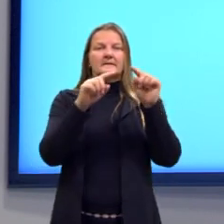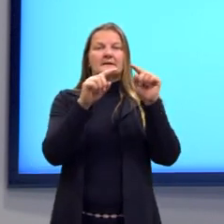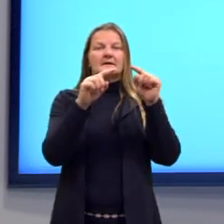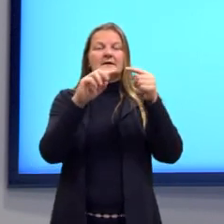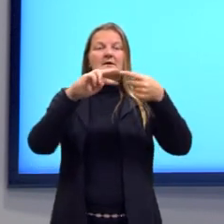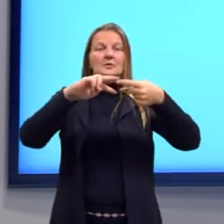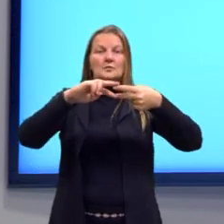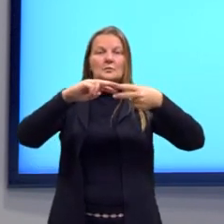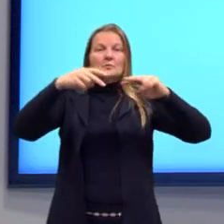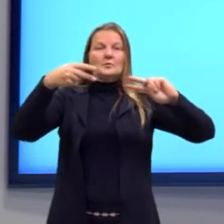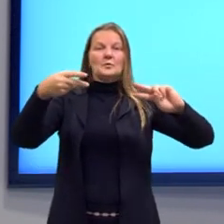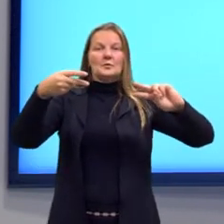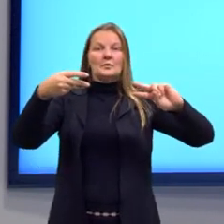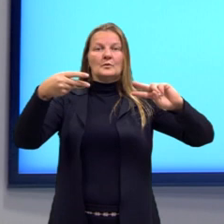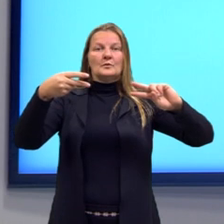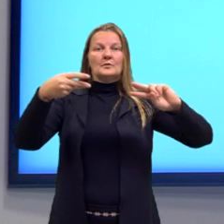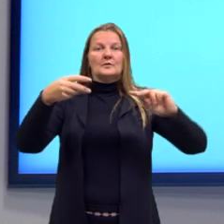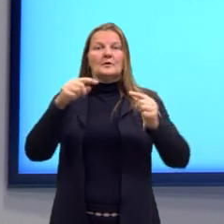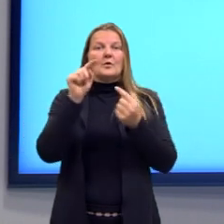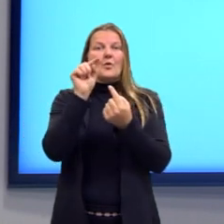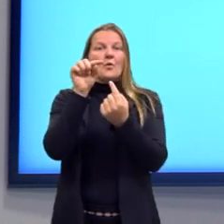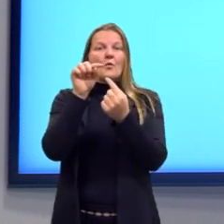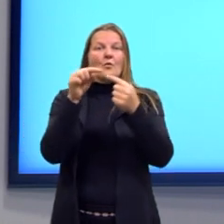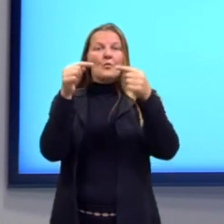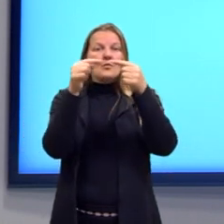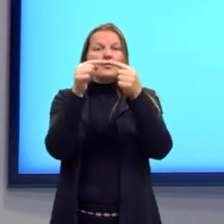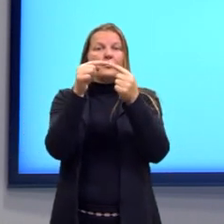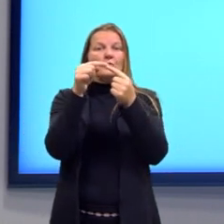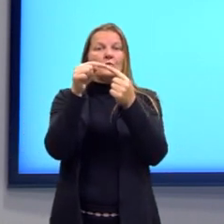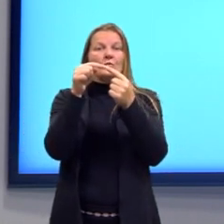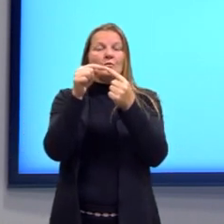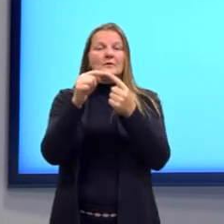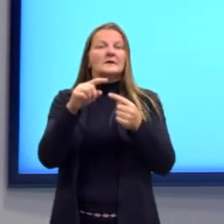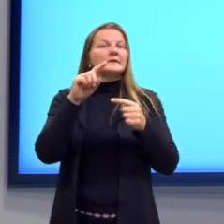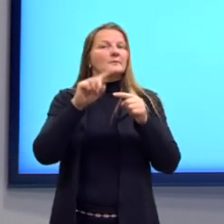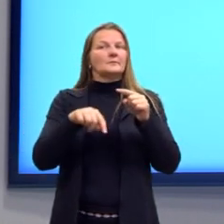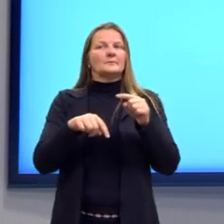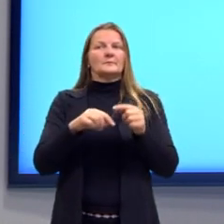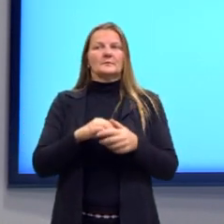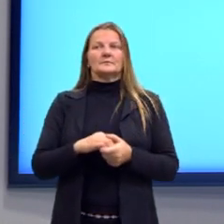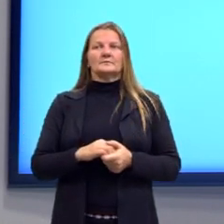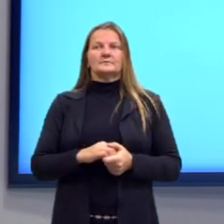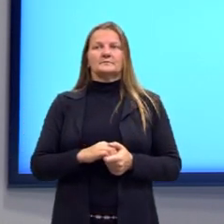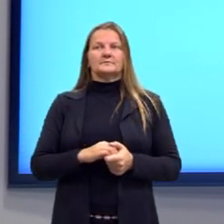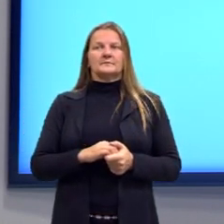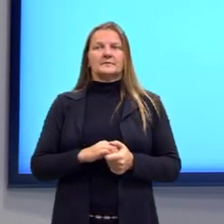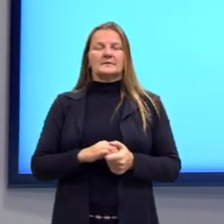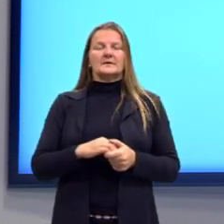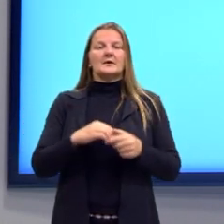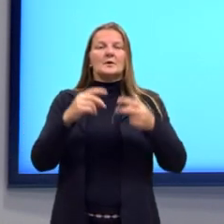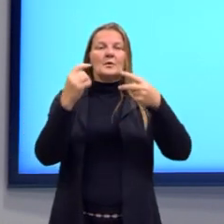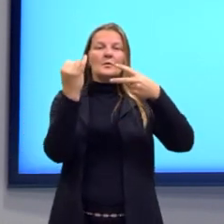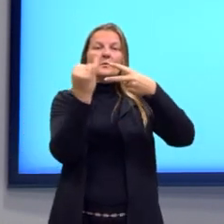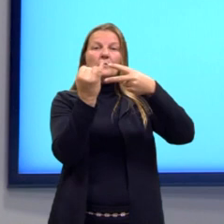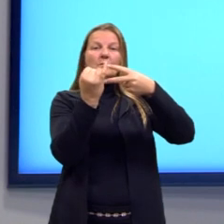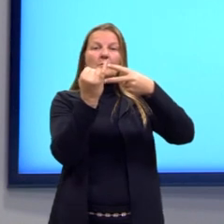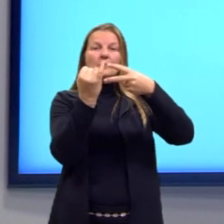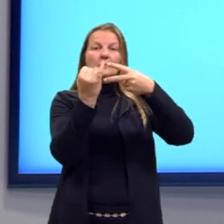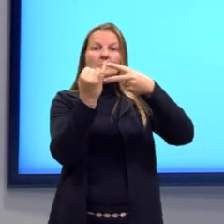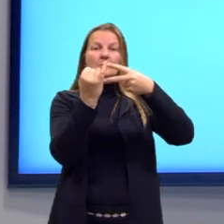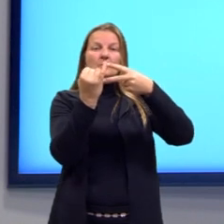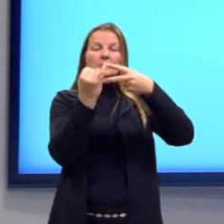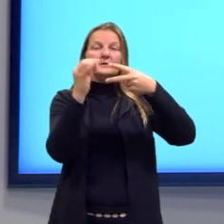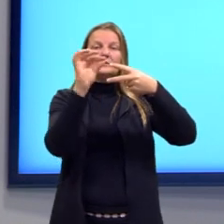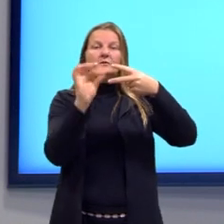eles se cruzam em um ponto aqui no meio para constituir o polígono os lados né os